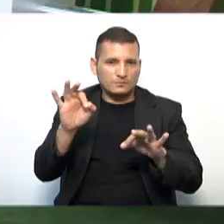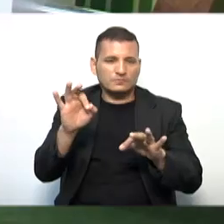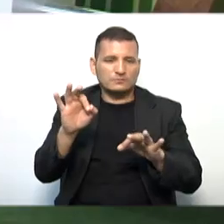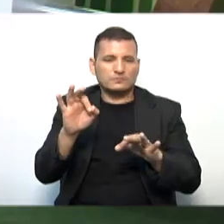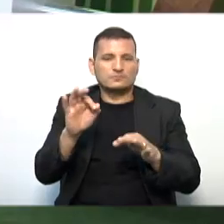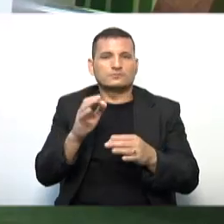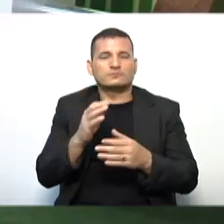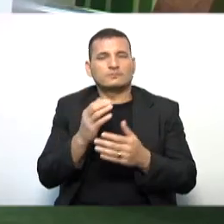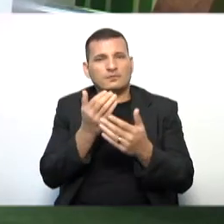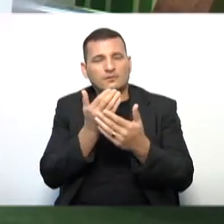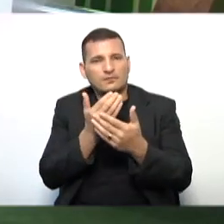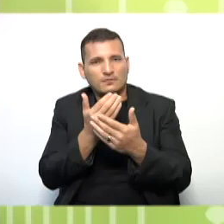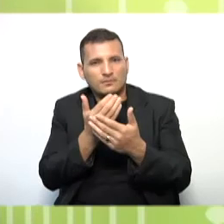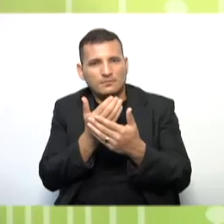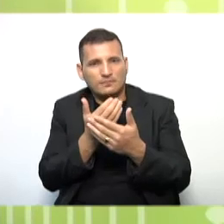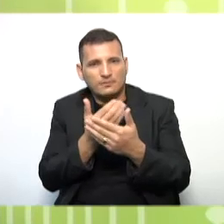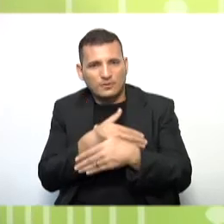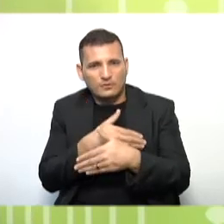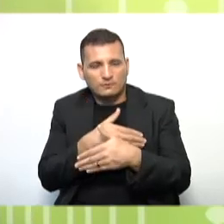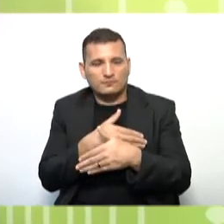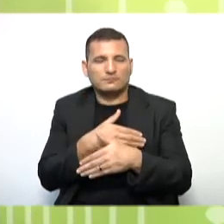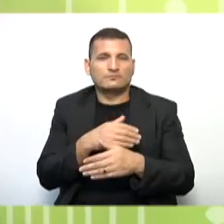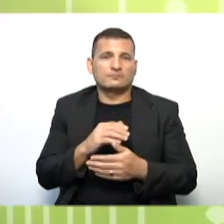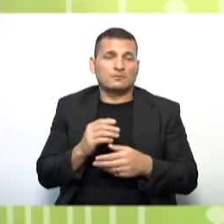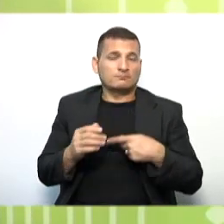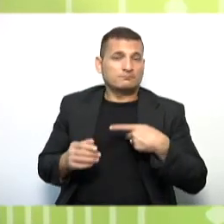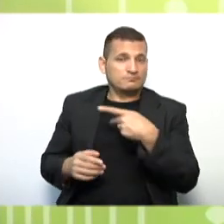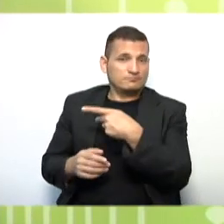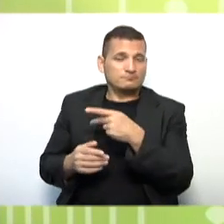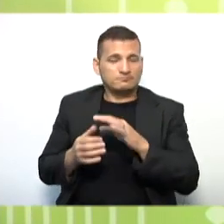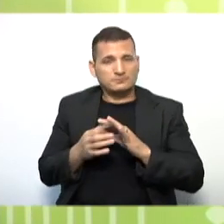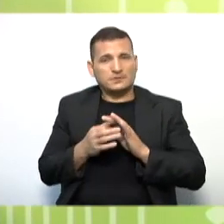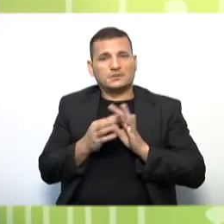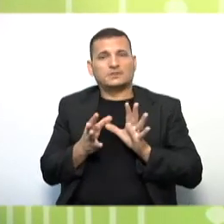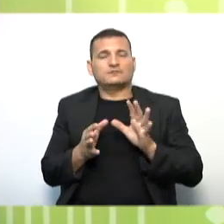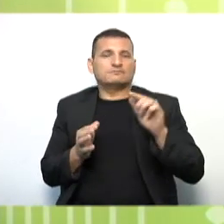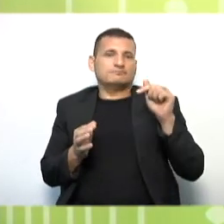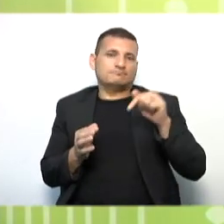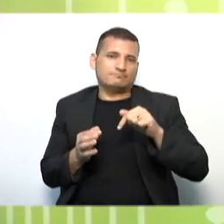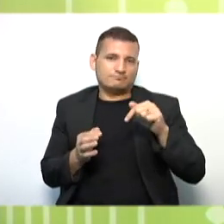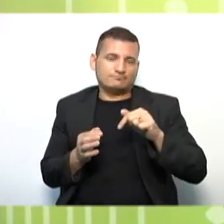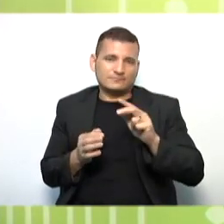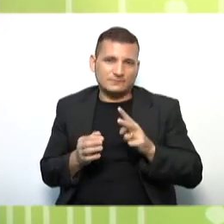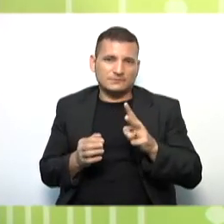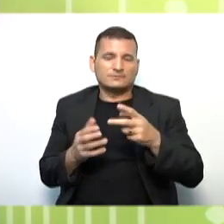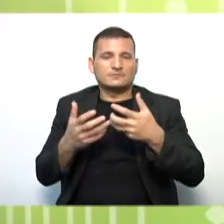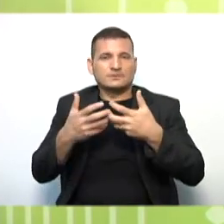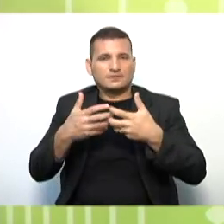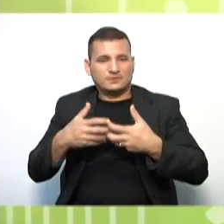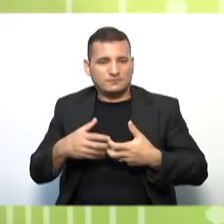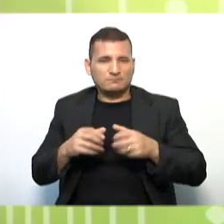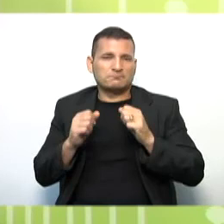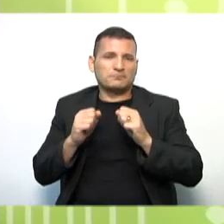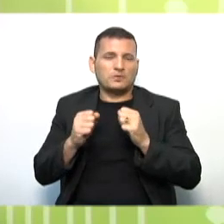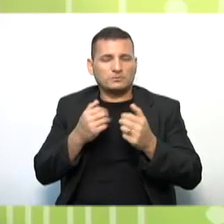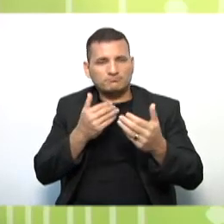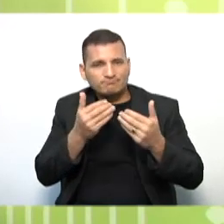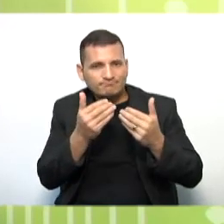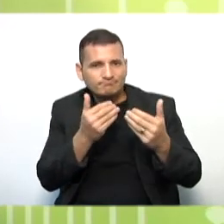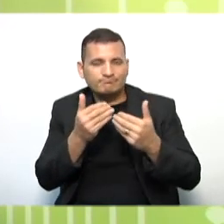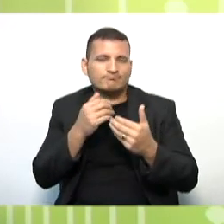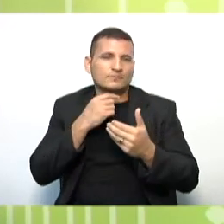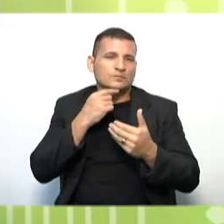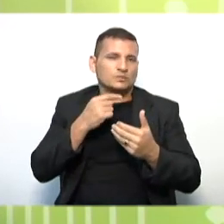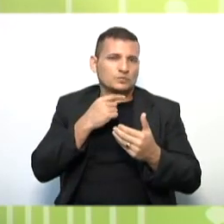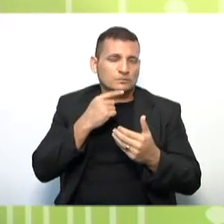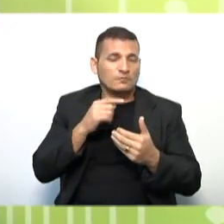bem. E ficamos aqui disponível para vocês, ok? Estamos aqui no IFRO, podemos conversar, tirar mais dúvidas,